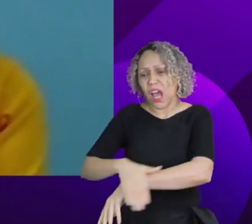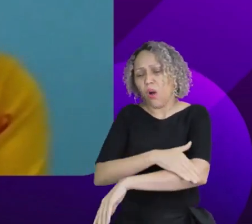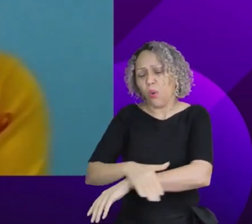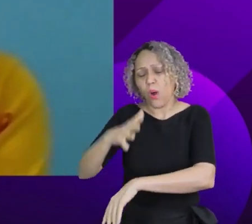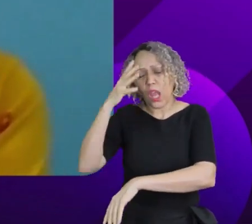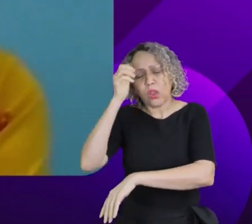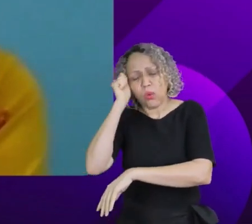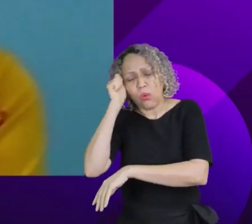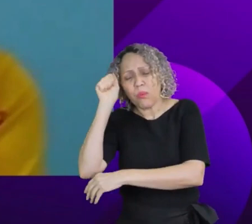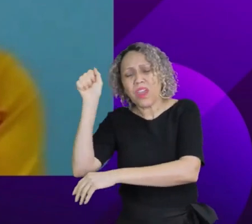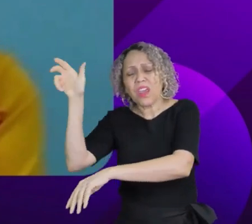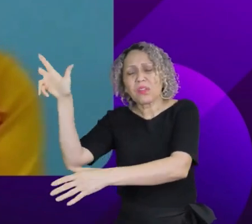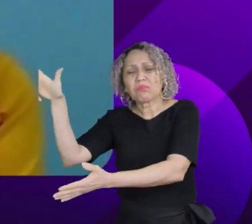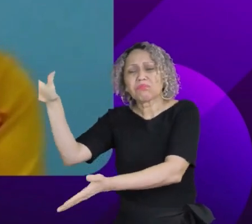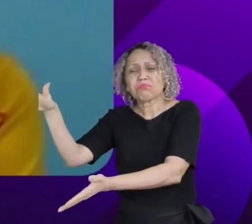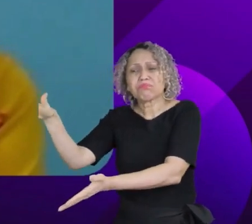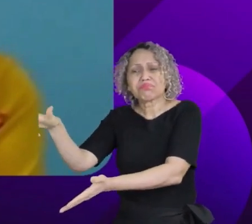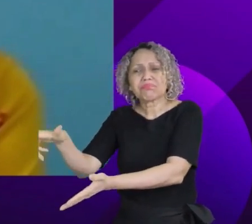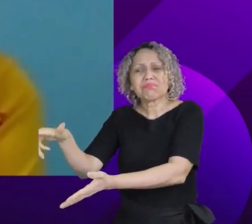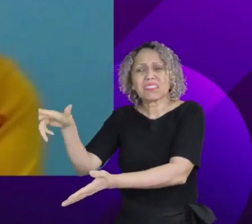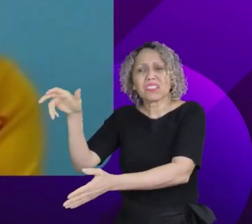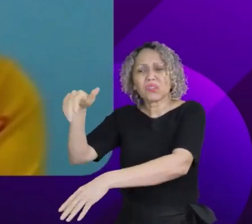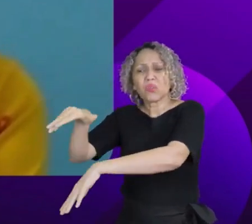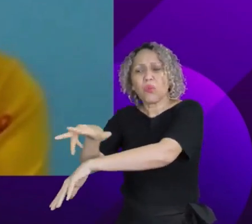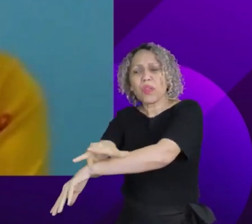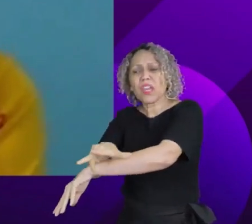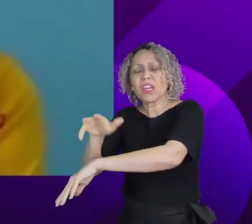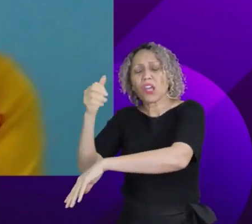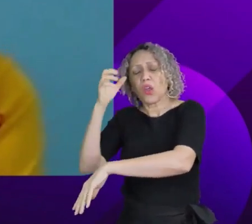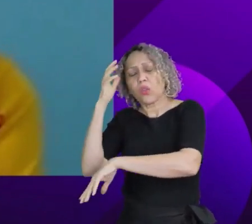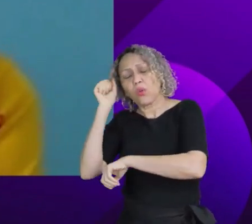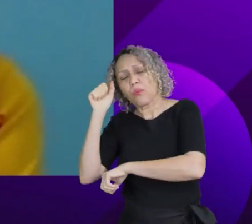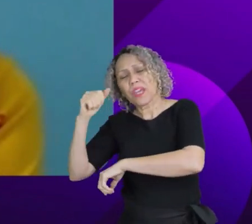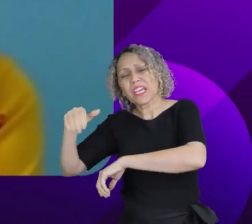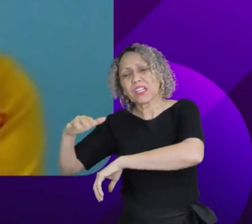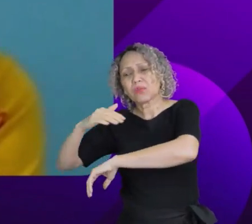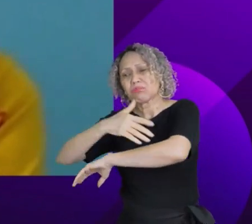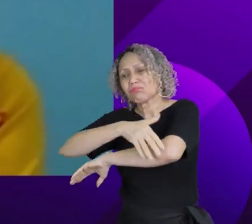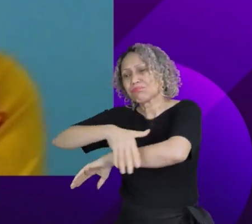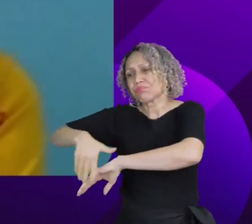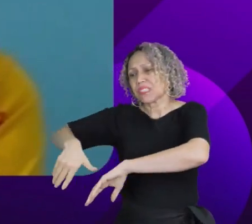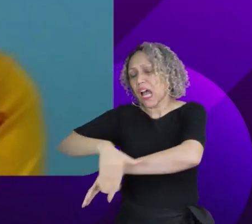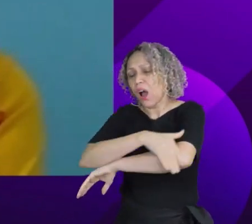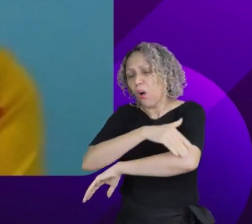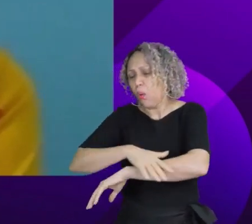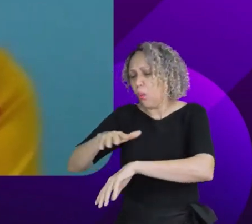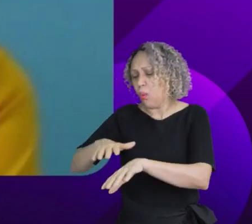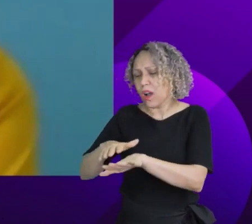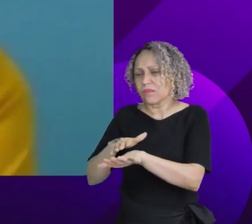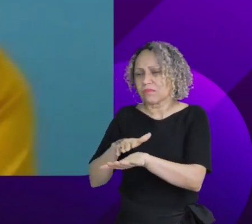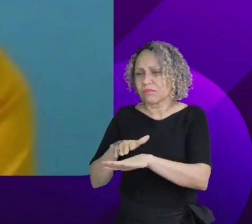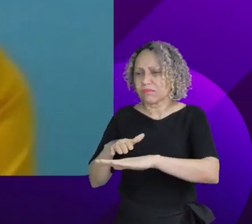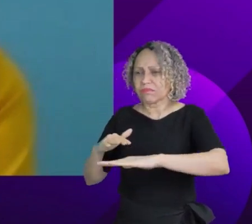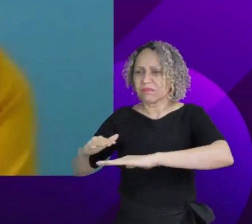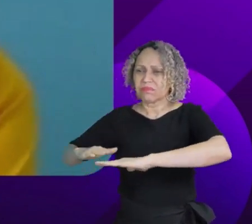isso é uma preocupação que todos nós, como seres humanos, deveríamos ter. Mas, infelizmente, a gente vê que muita gente passa e parece